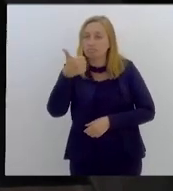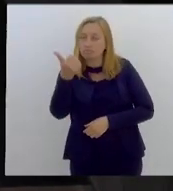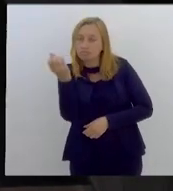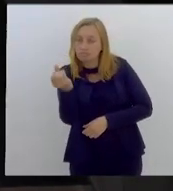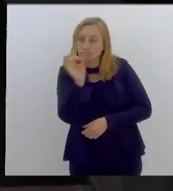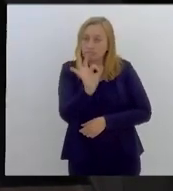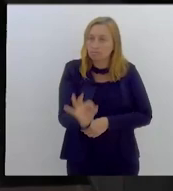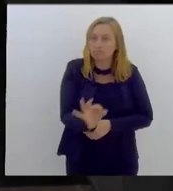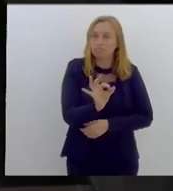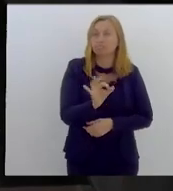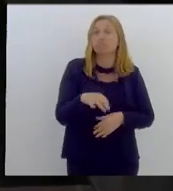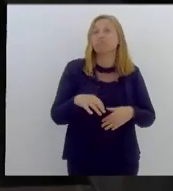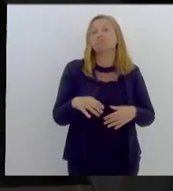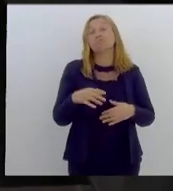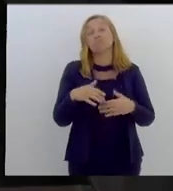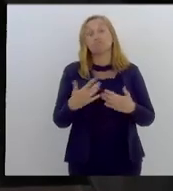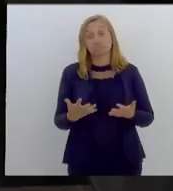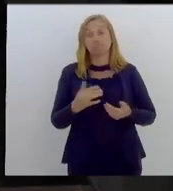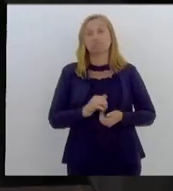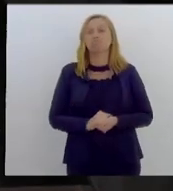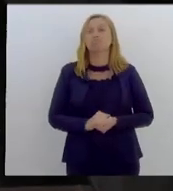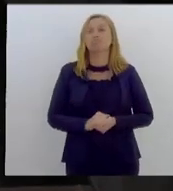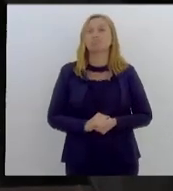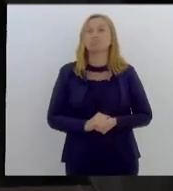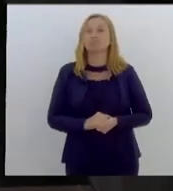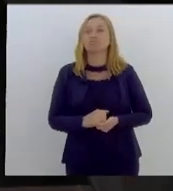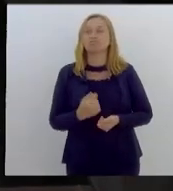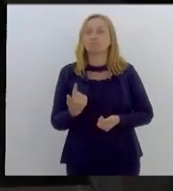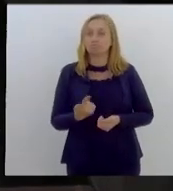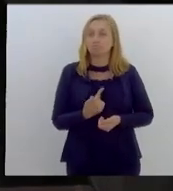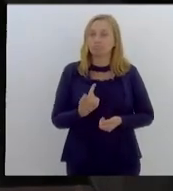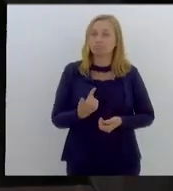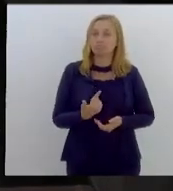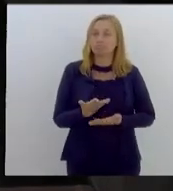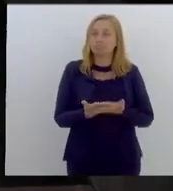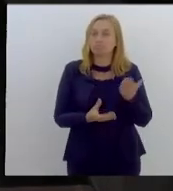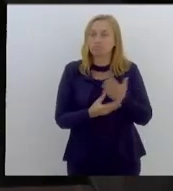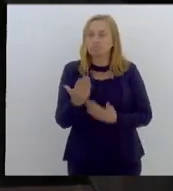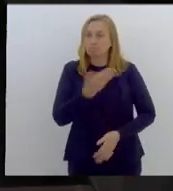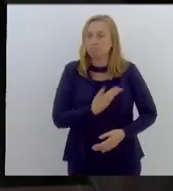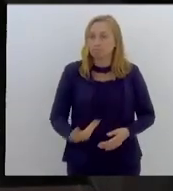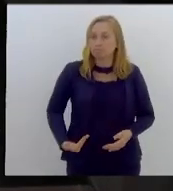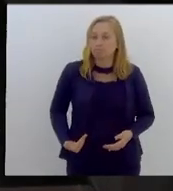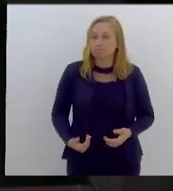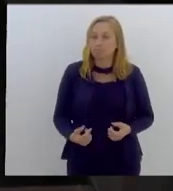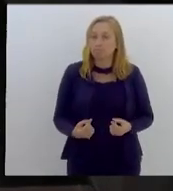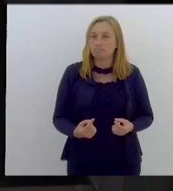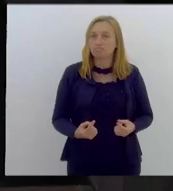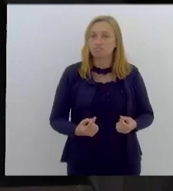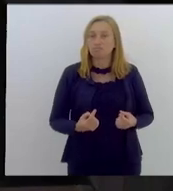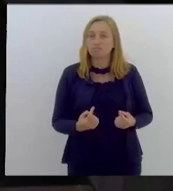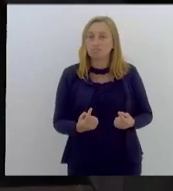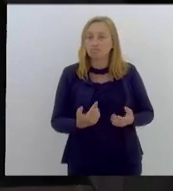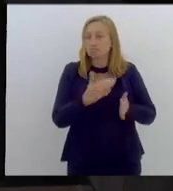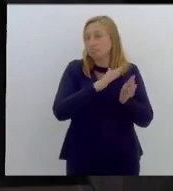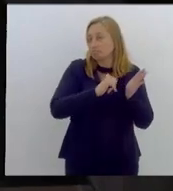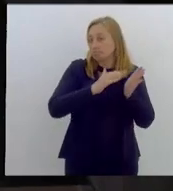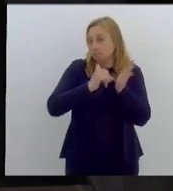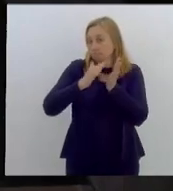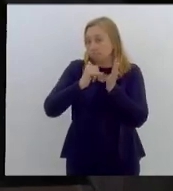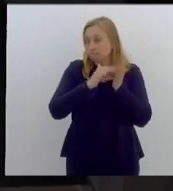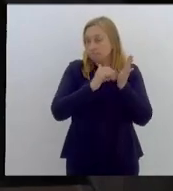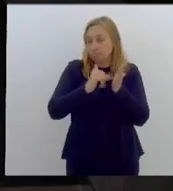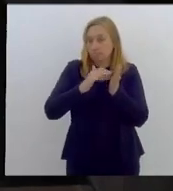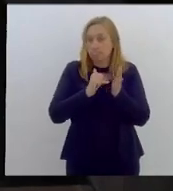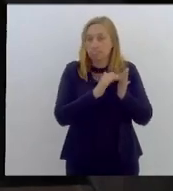2,16% do orçamento. Ou seja, estamos na mão desse governo que aposta na lógica de retirada